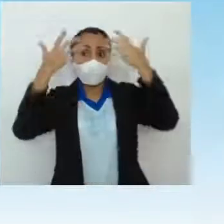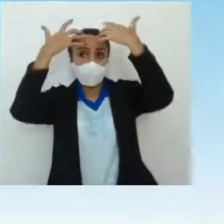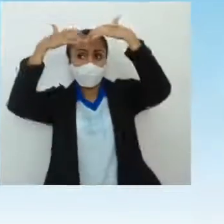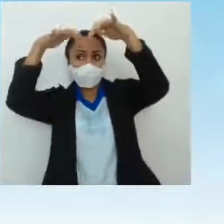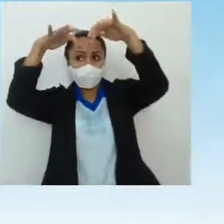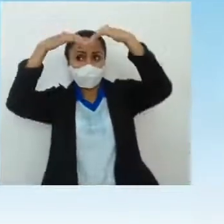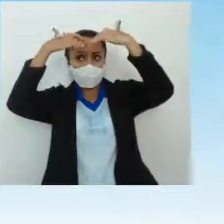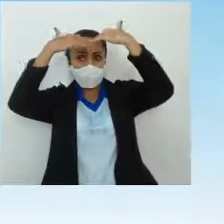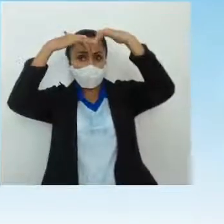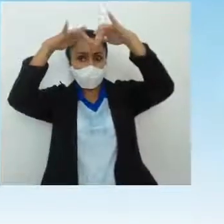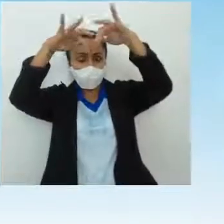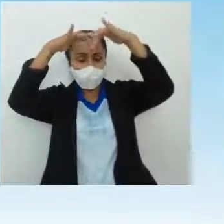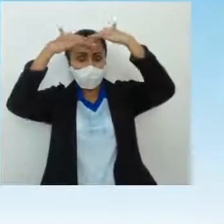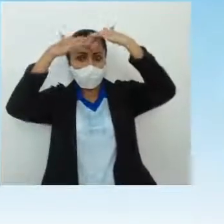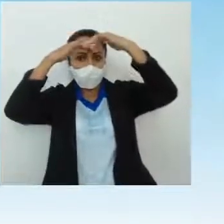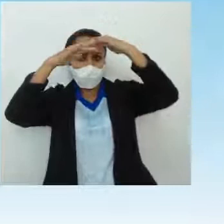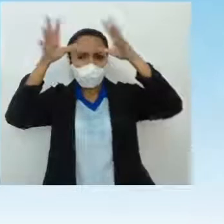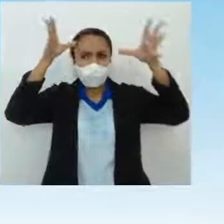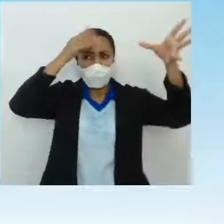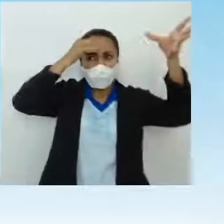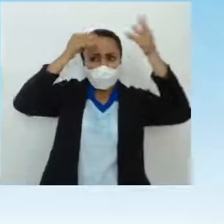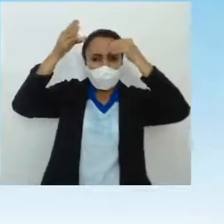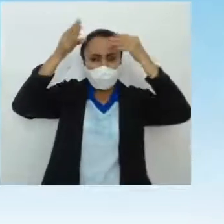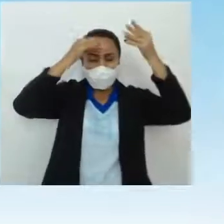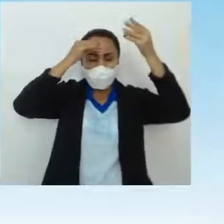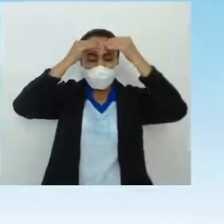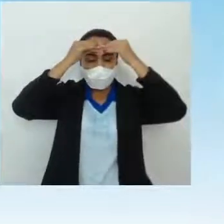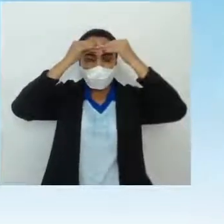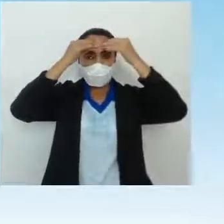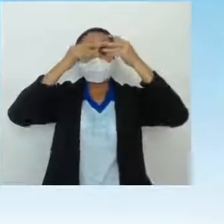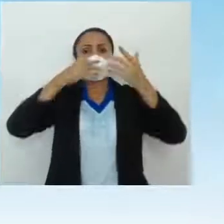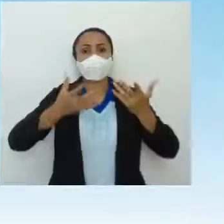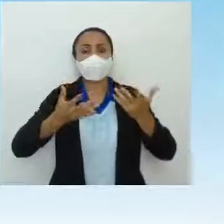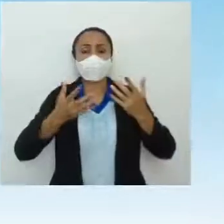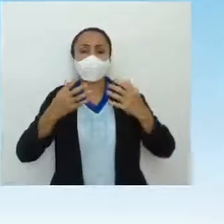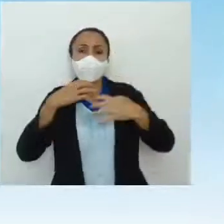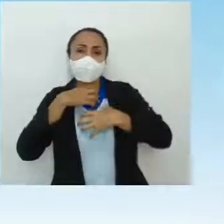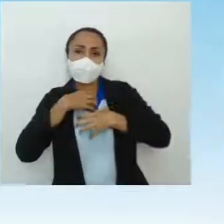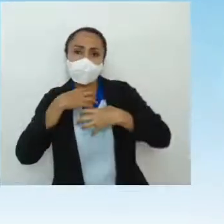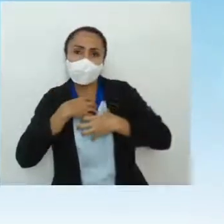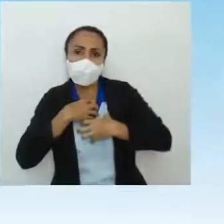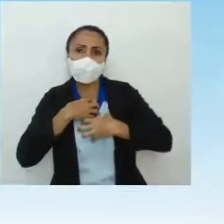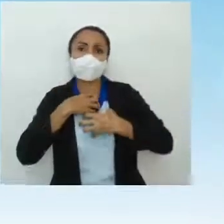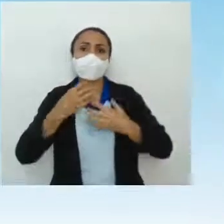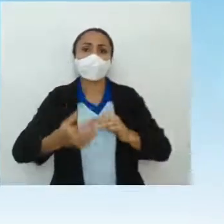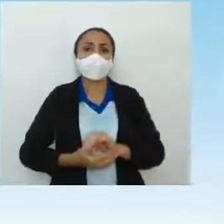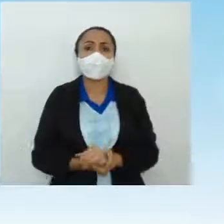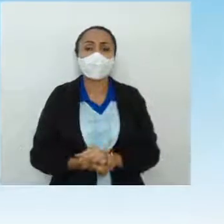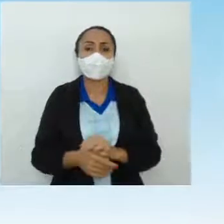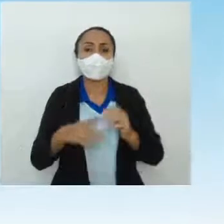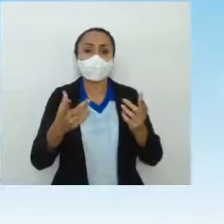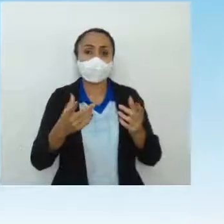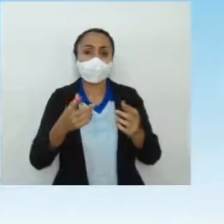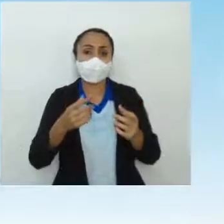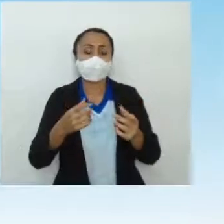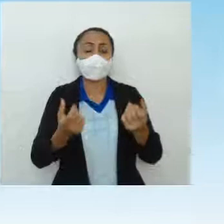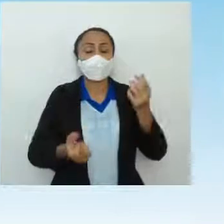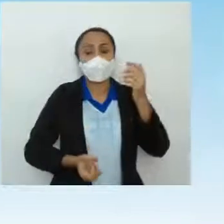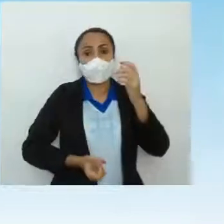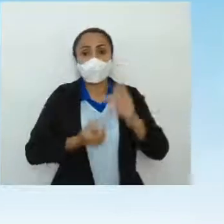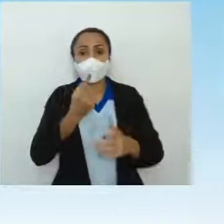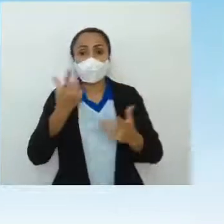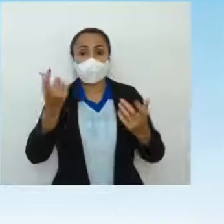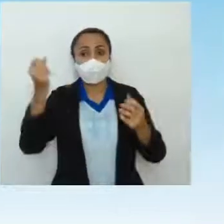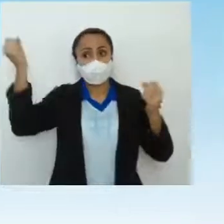Por intermédio de receptores sensoriais que vão ser ativados pela luz.